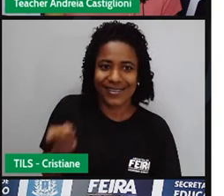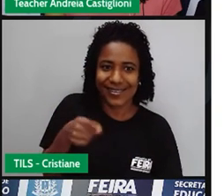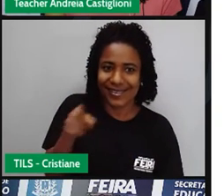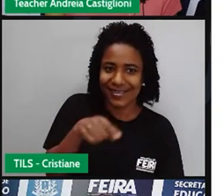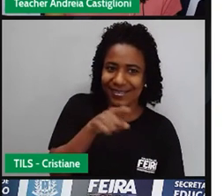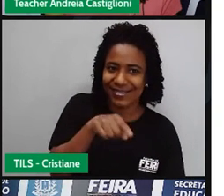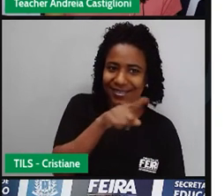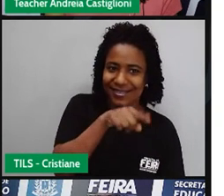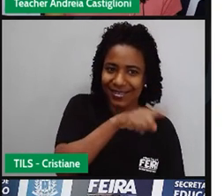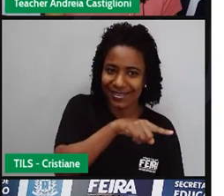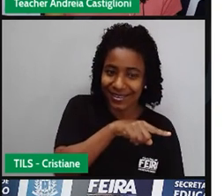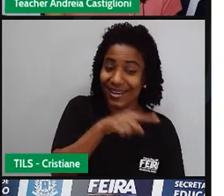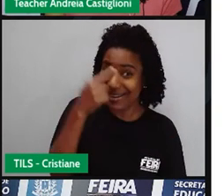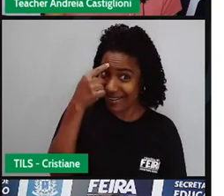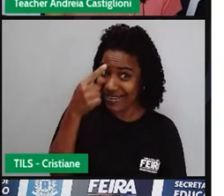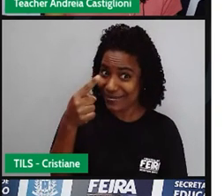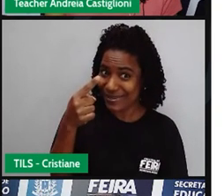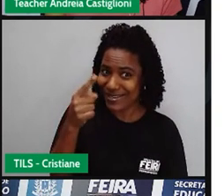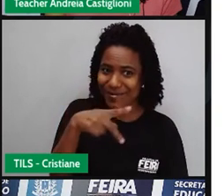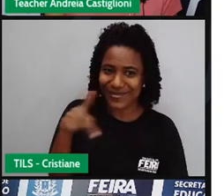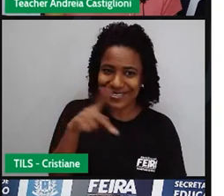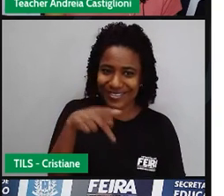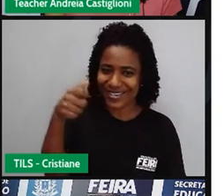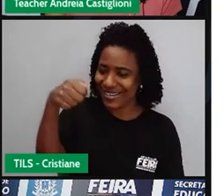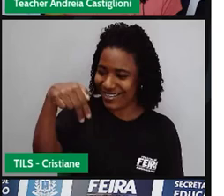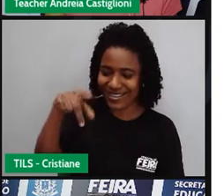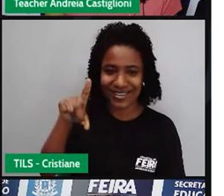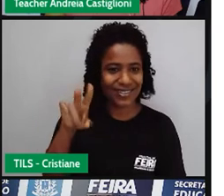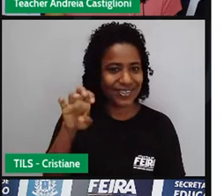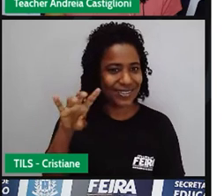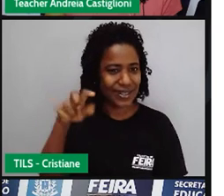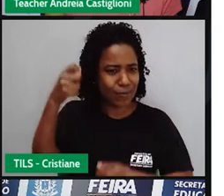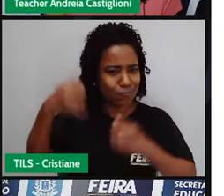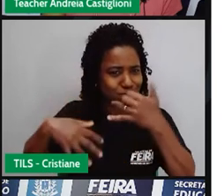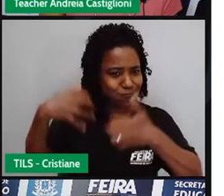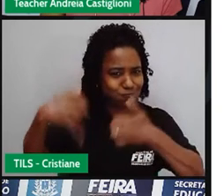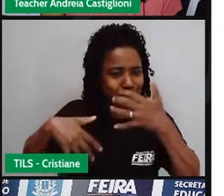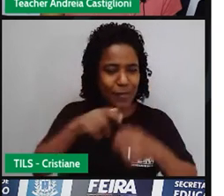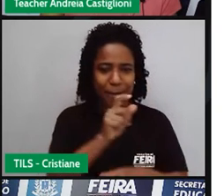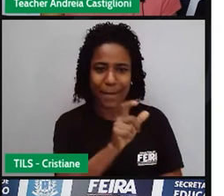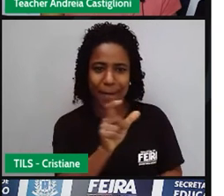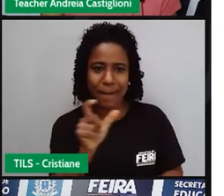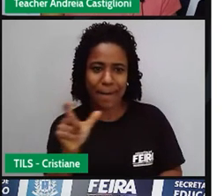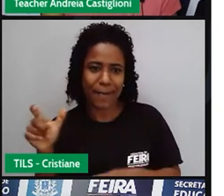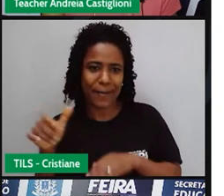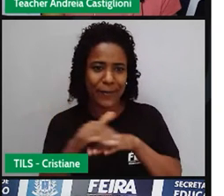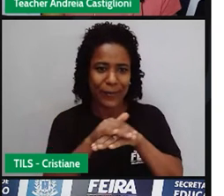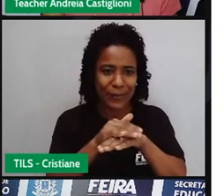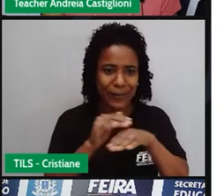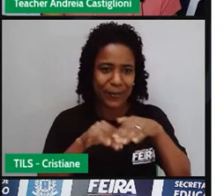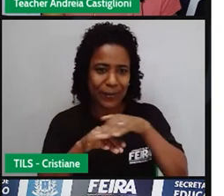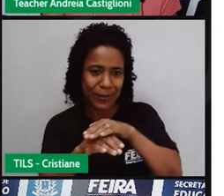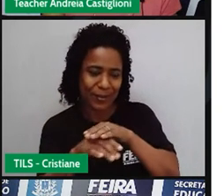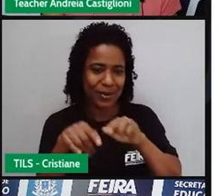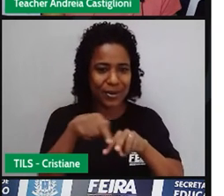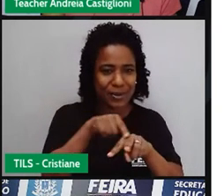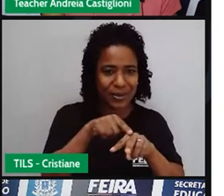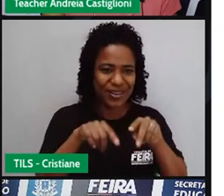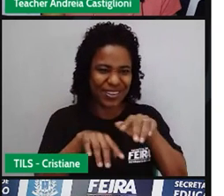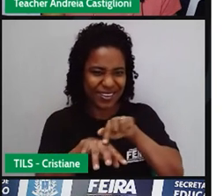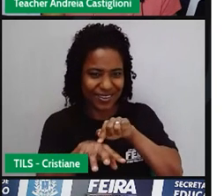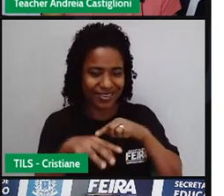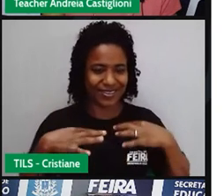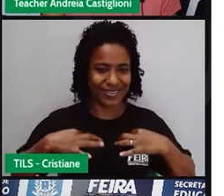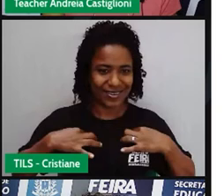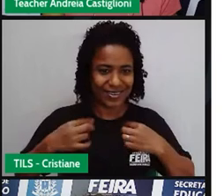verifico que a pizza Andreia explicou a respeito do vocabulário relacionado a eles essas peças de